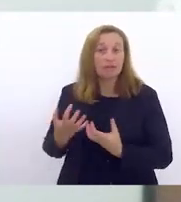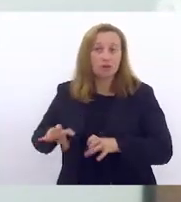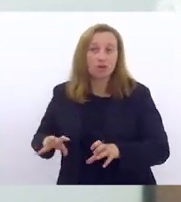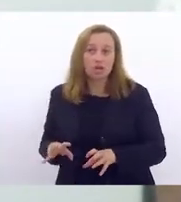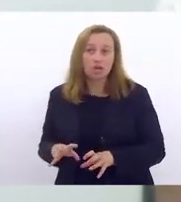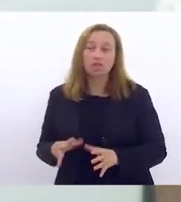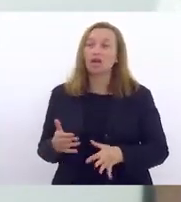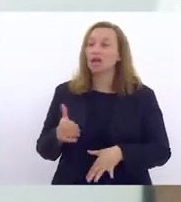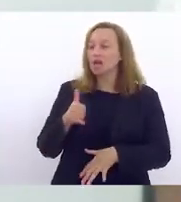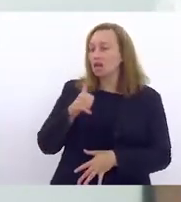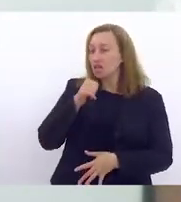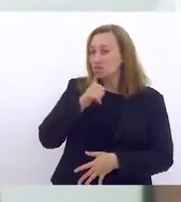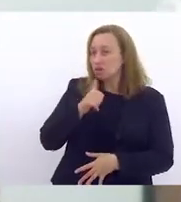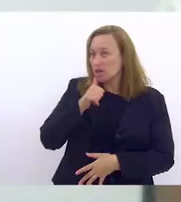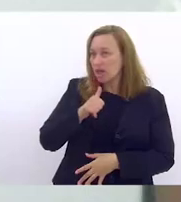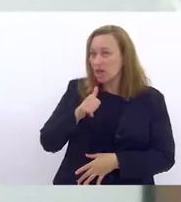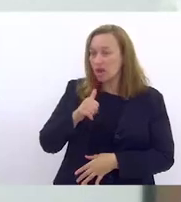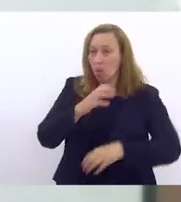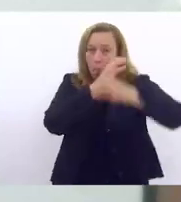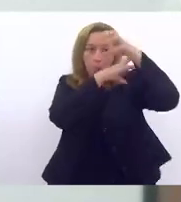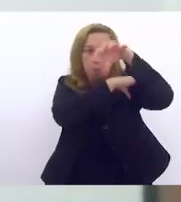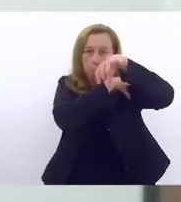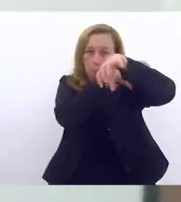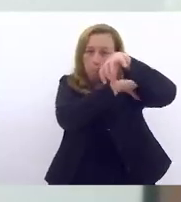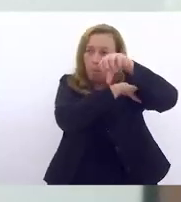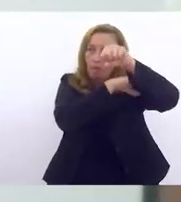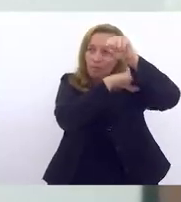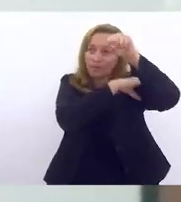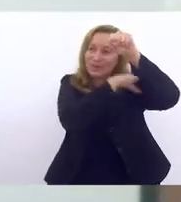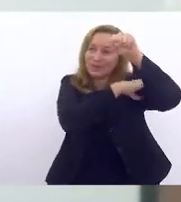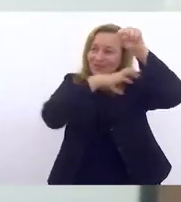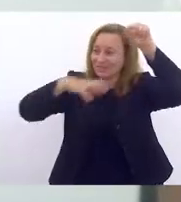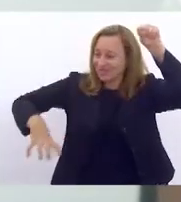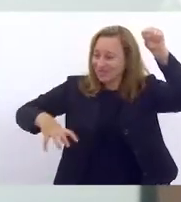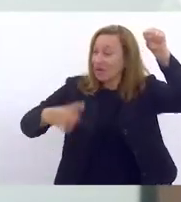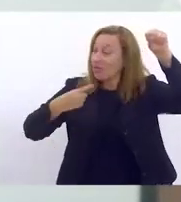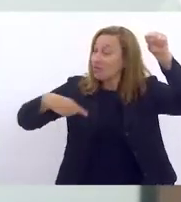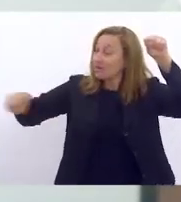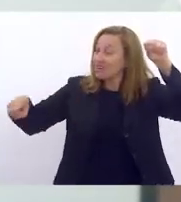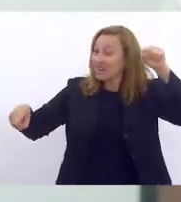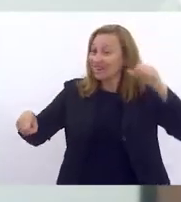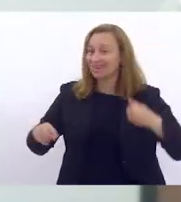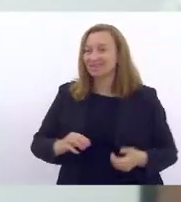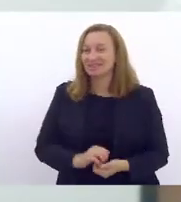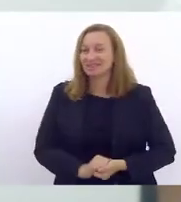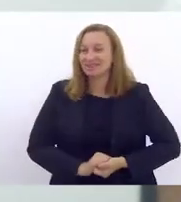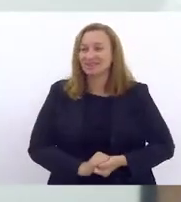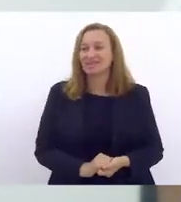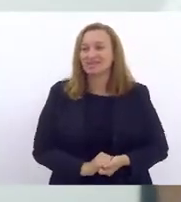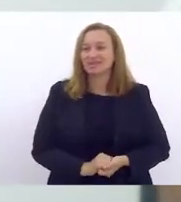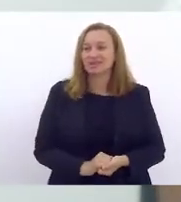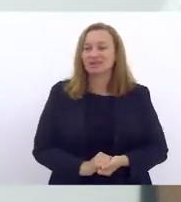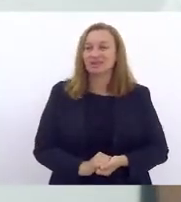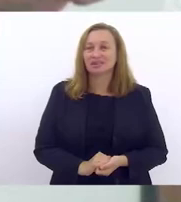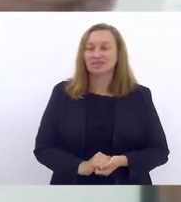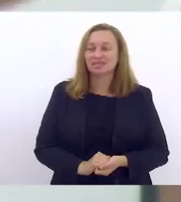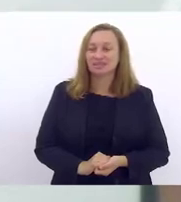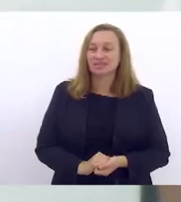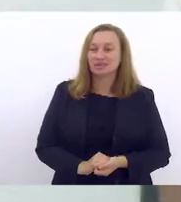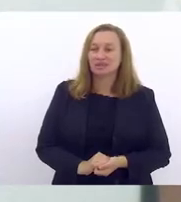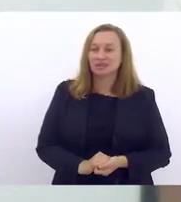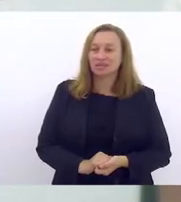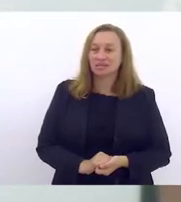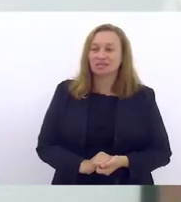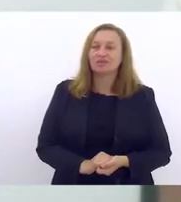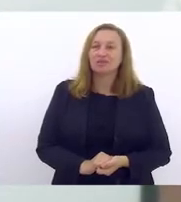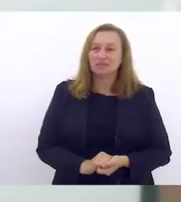as feministas e tal, está a televisão, ela encostou o dedo, viu a hora que o cara estava entrando, está a TV Globo lá, encostou o dedo, você